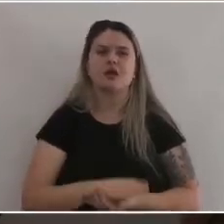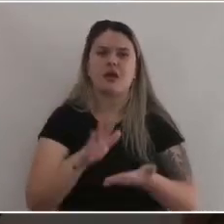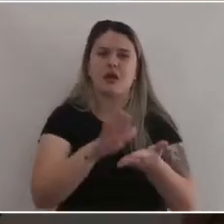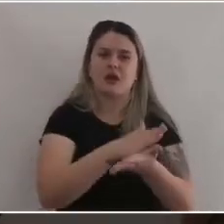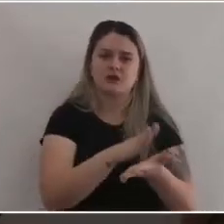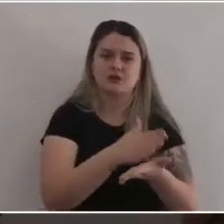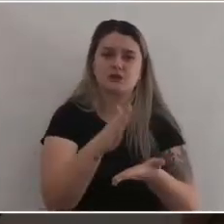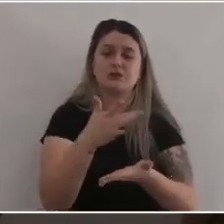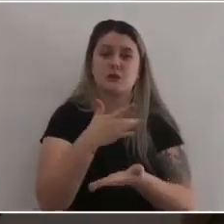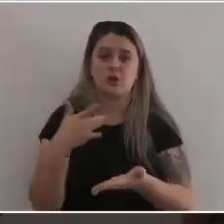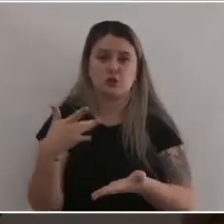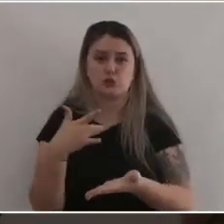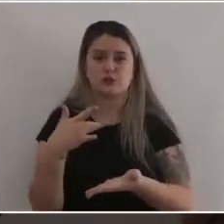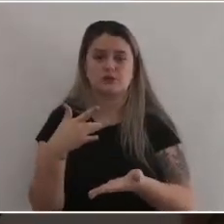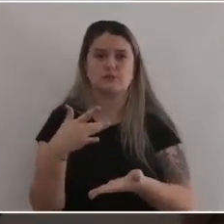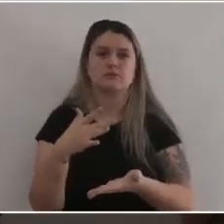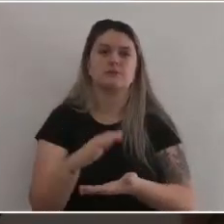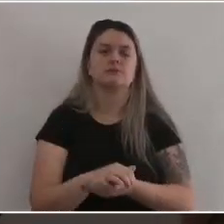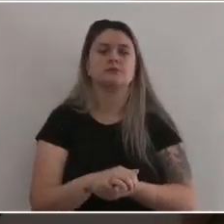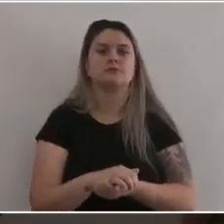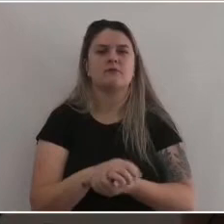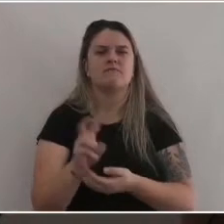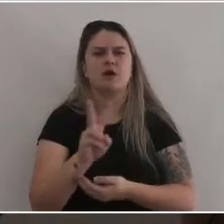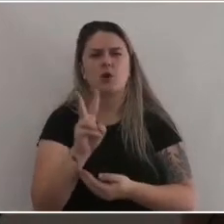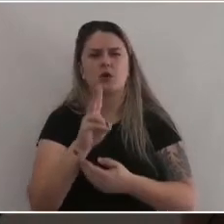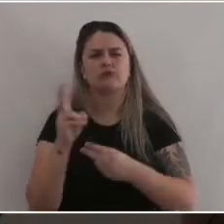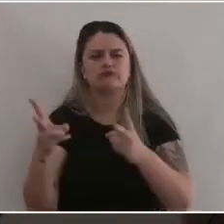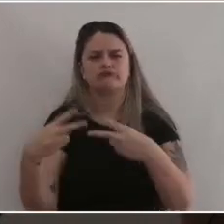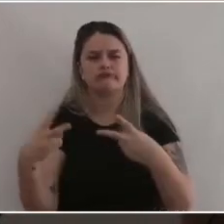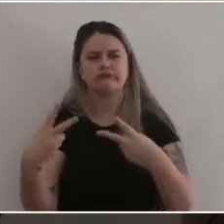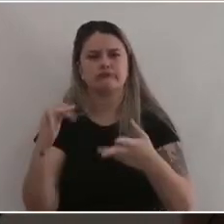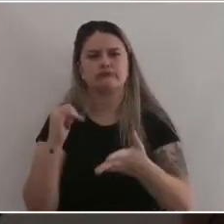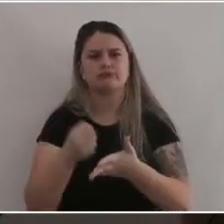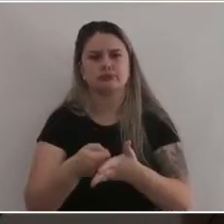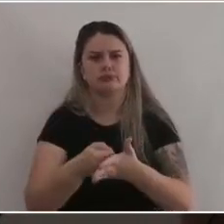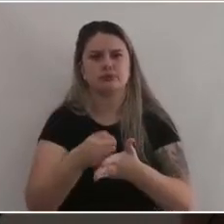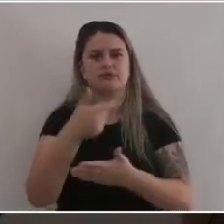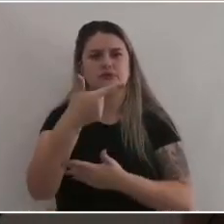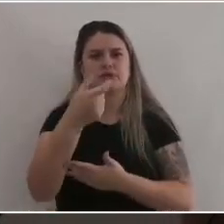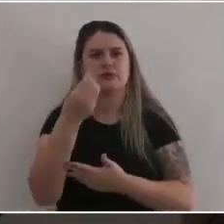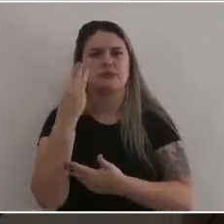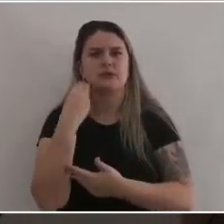Gastos com saúde, do valor arrecadado dos impostos, foram R$